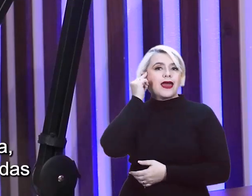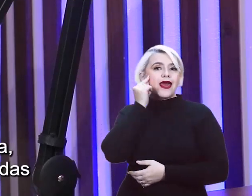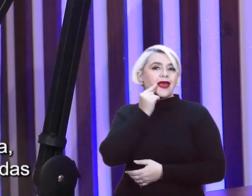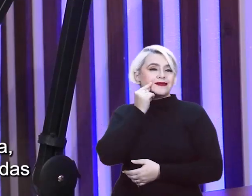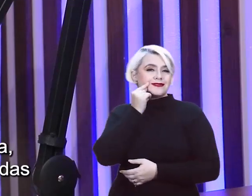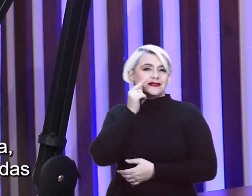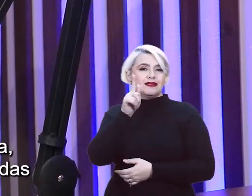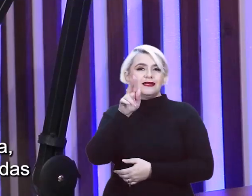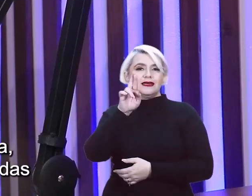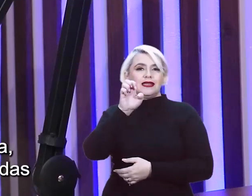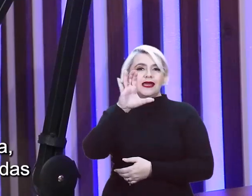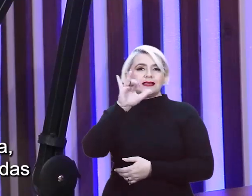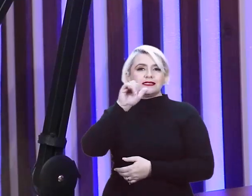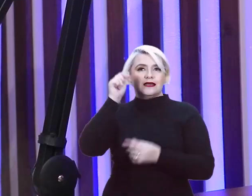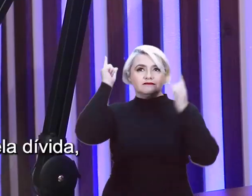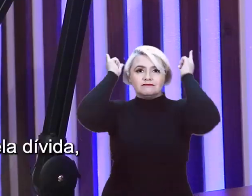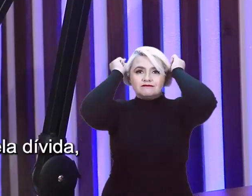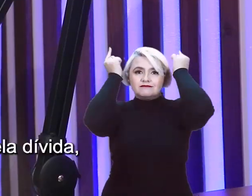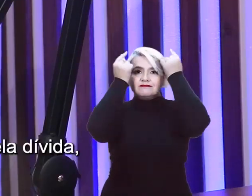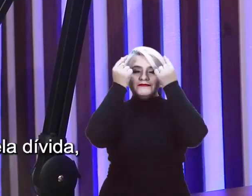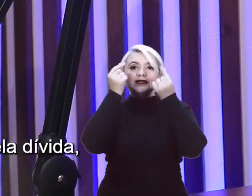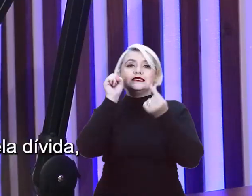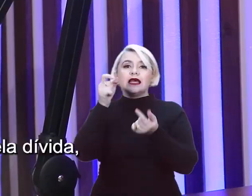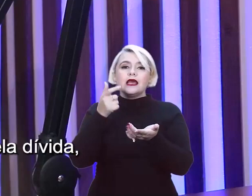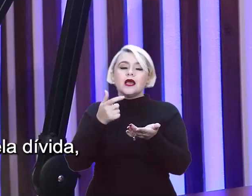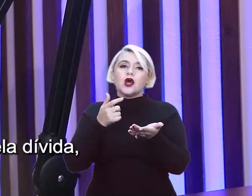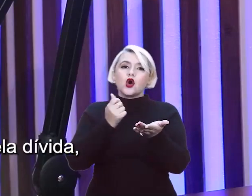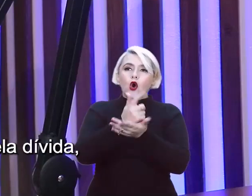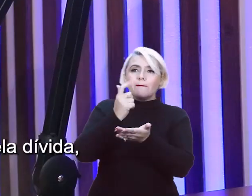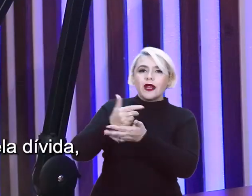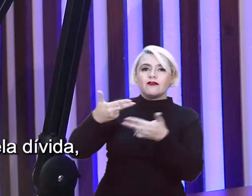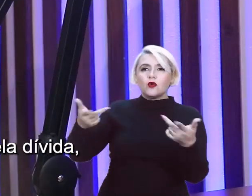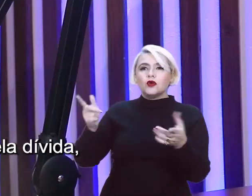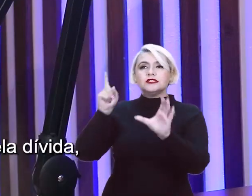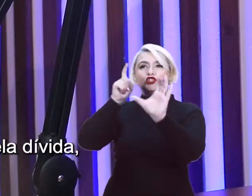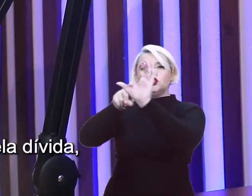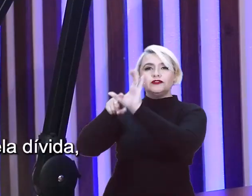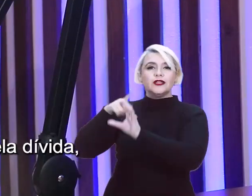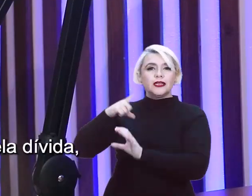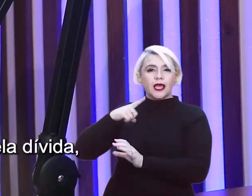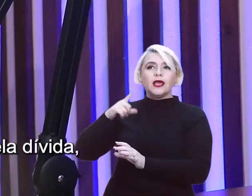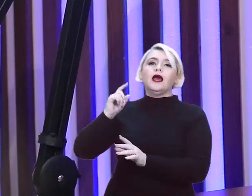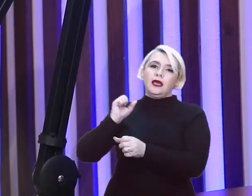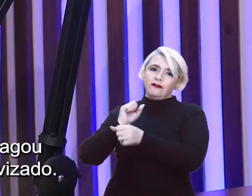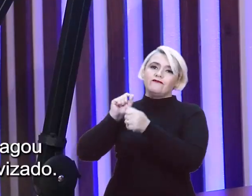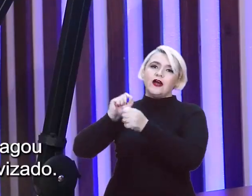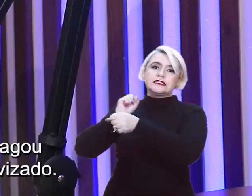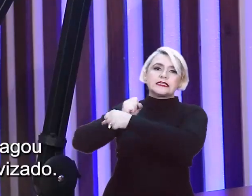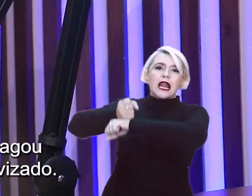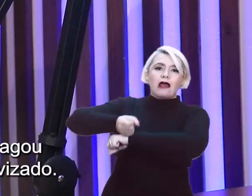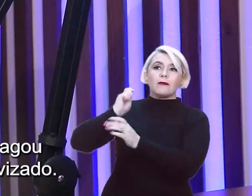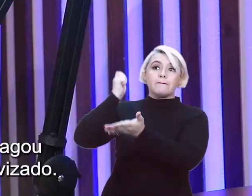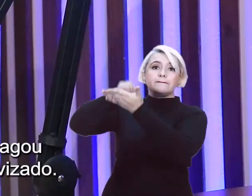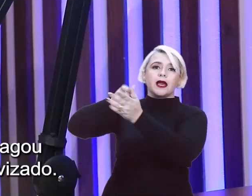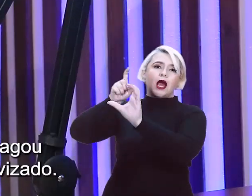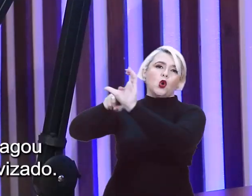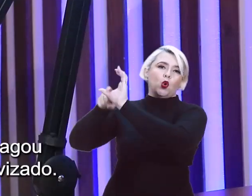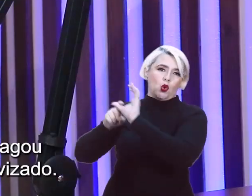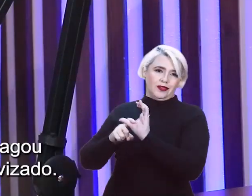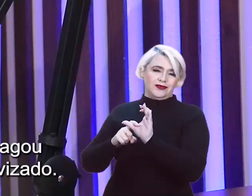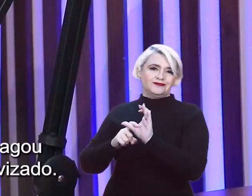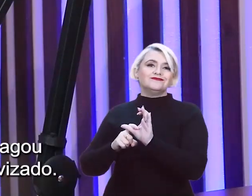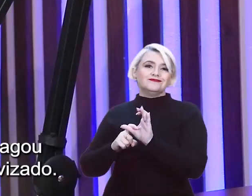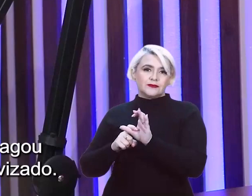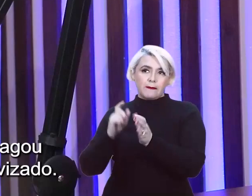a pessoa contraía dívidas e não tinha condições de quitar aquela dívida, ele era escravizado, mas para pagar aquela